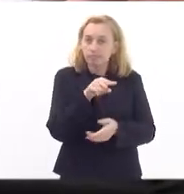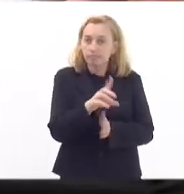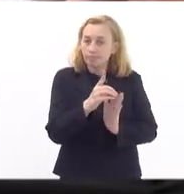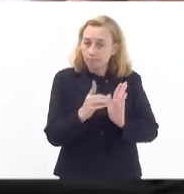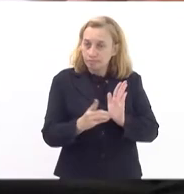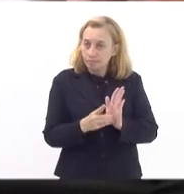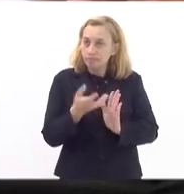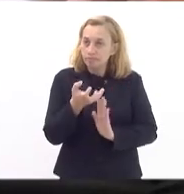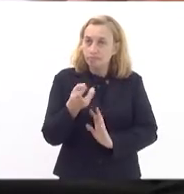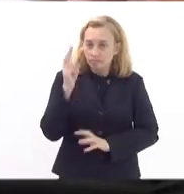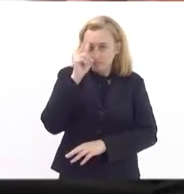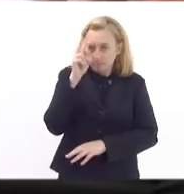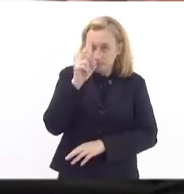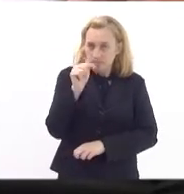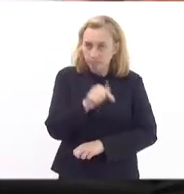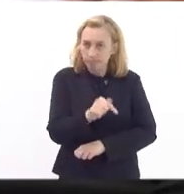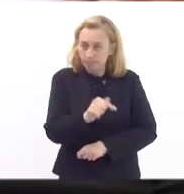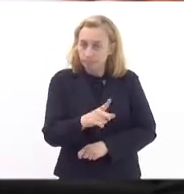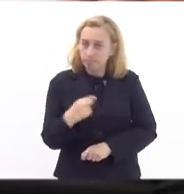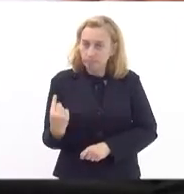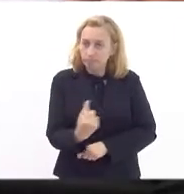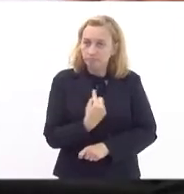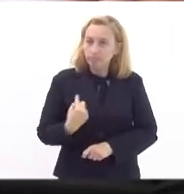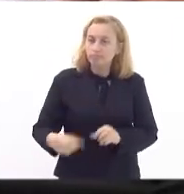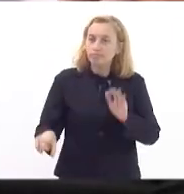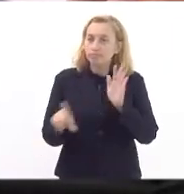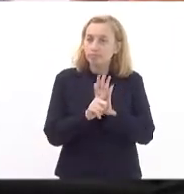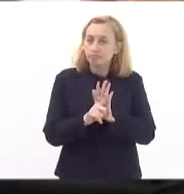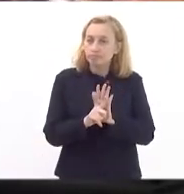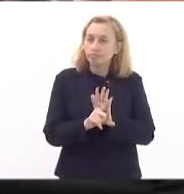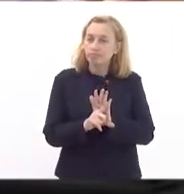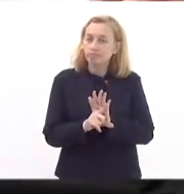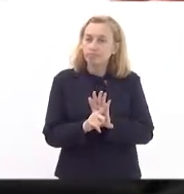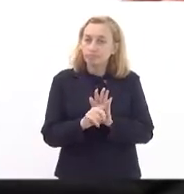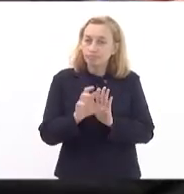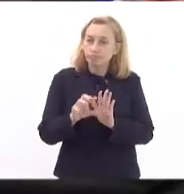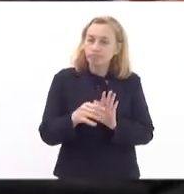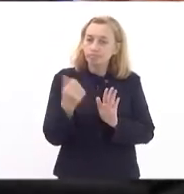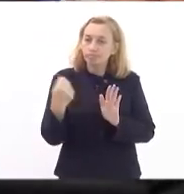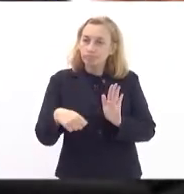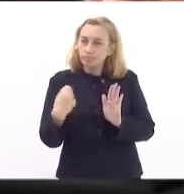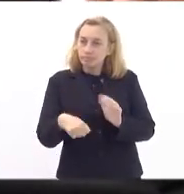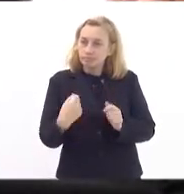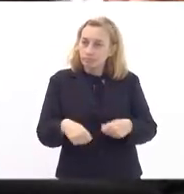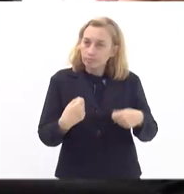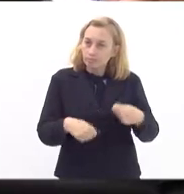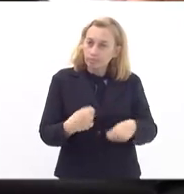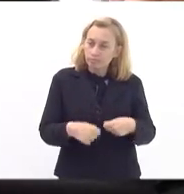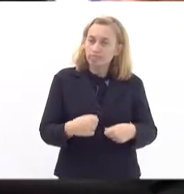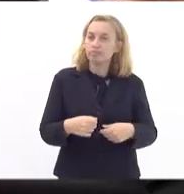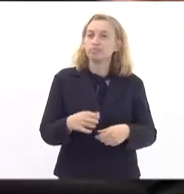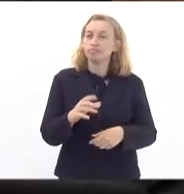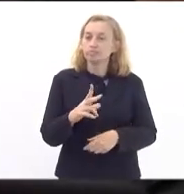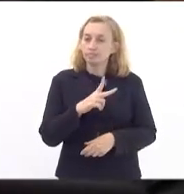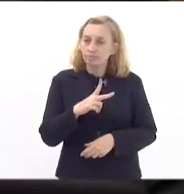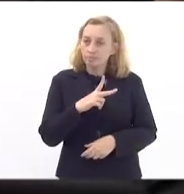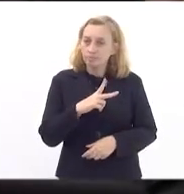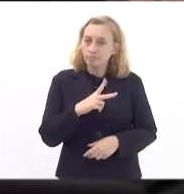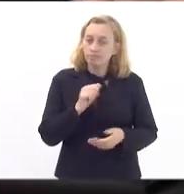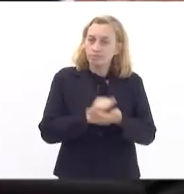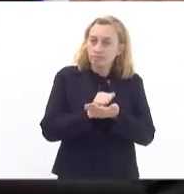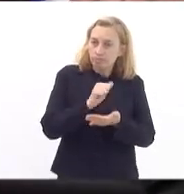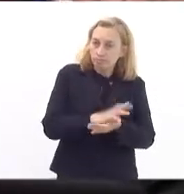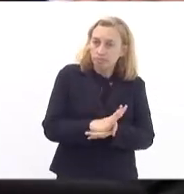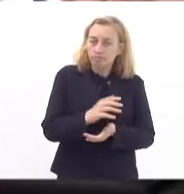decreto eu quero lembrar aqui que na nossa legislação nós colocamos a necessidade de um livro próprio Nós estava é uma